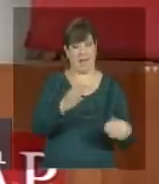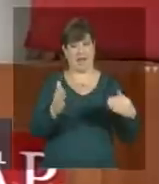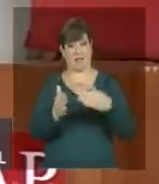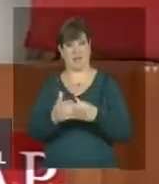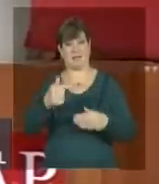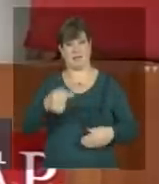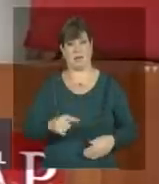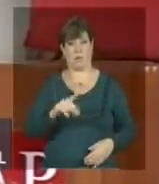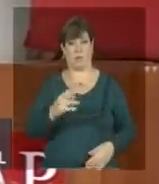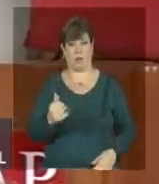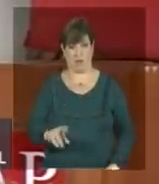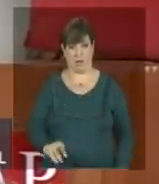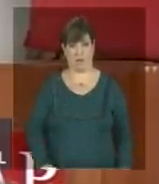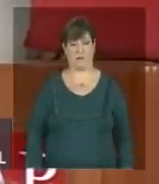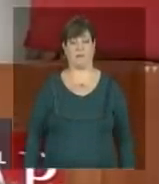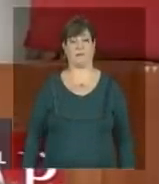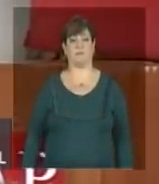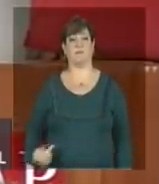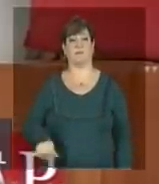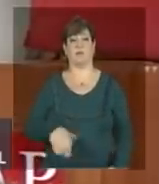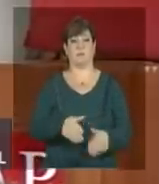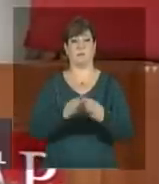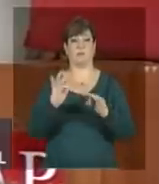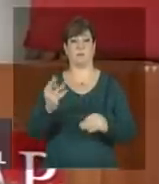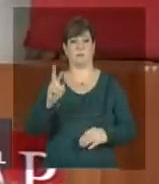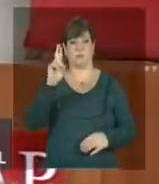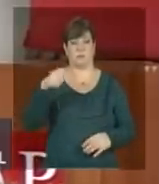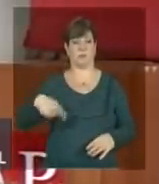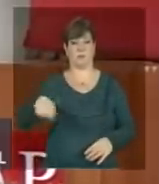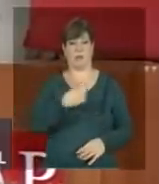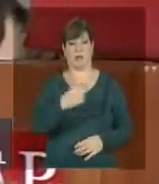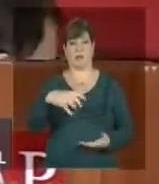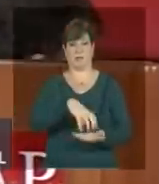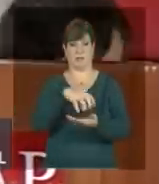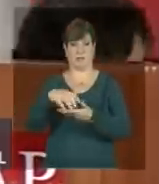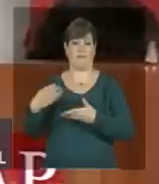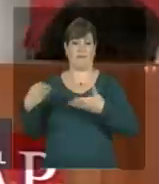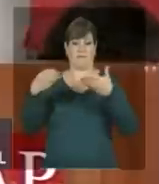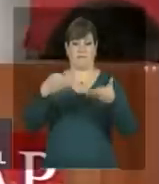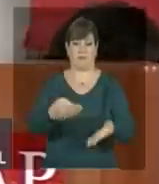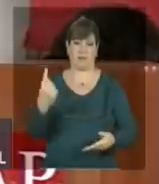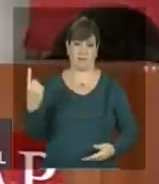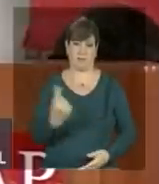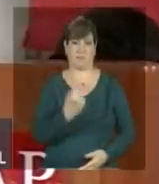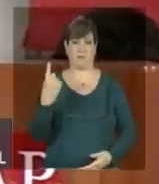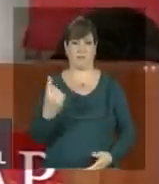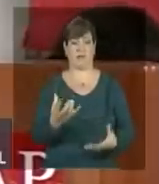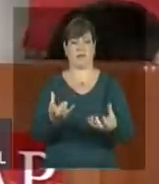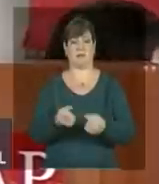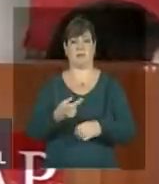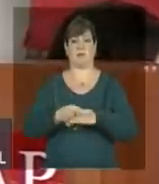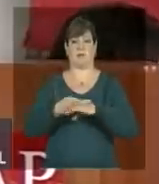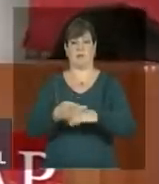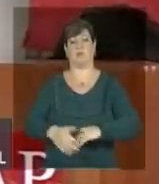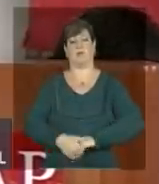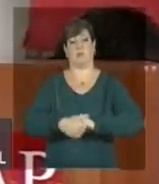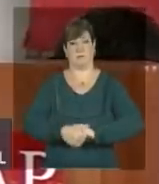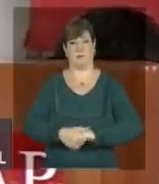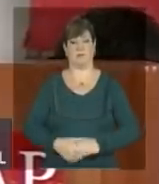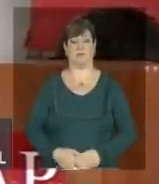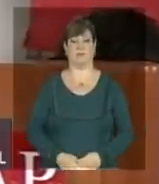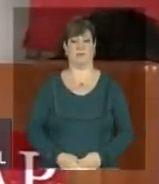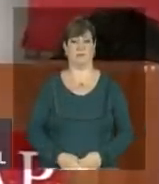do décimo ao sétimo lugar. Solicitamos que os representantes de cada equipe se dirijam ao palco para receber o troféu e os cumprimentos.